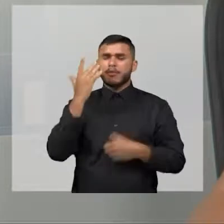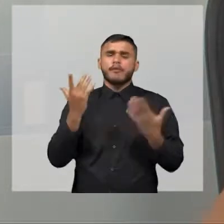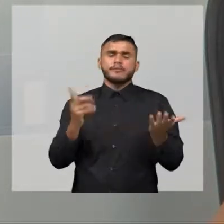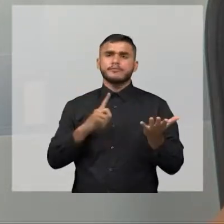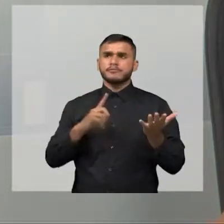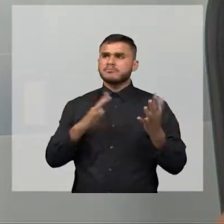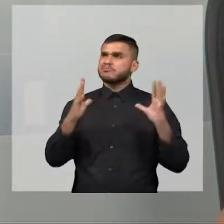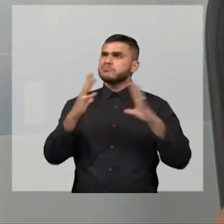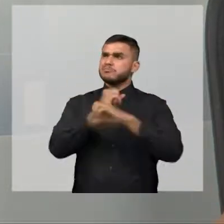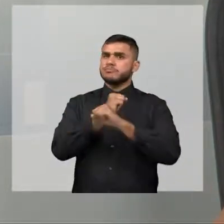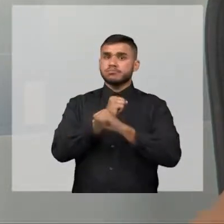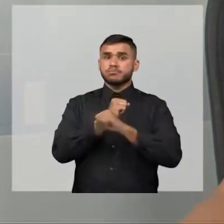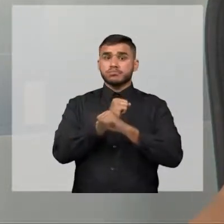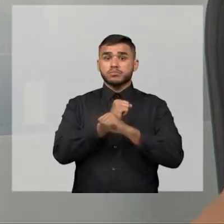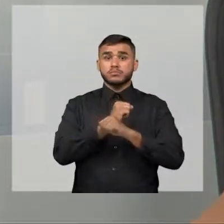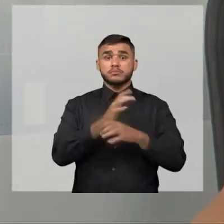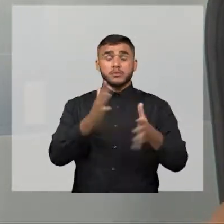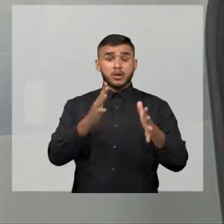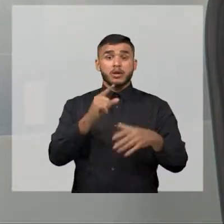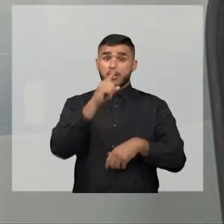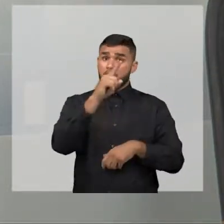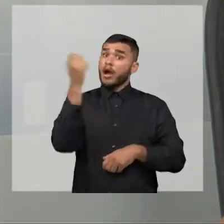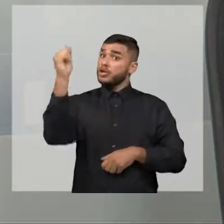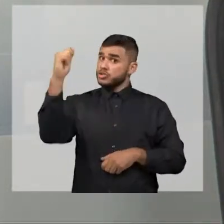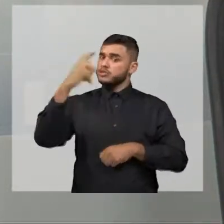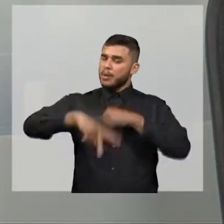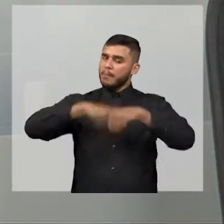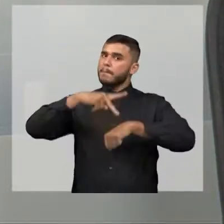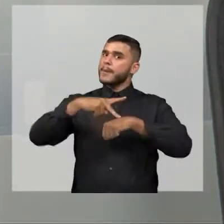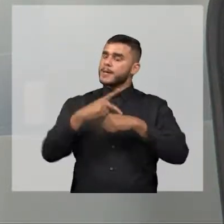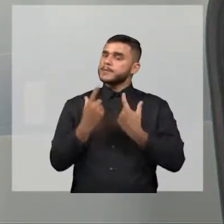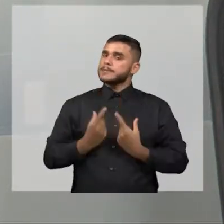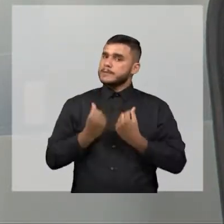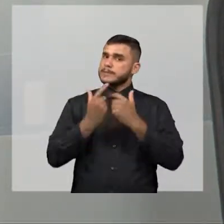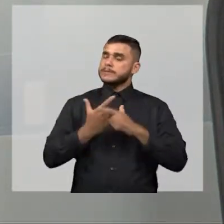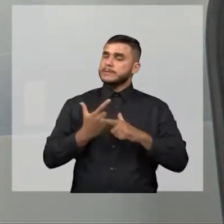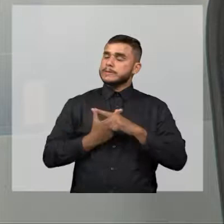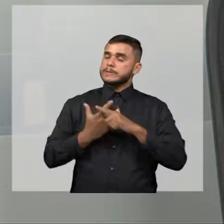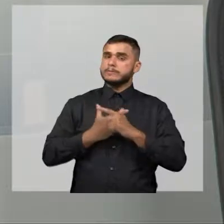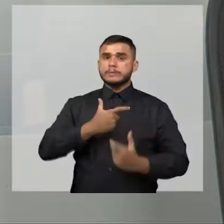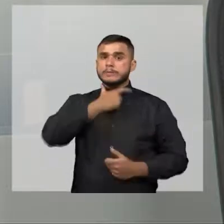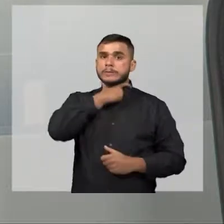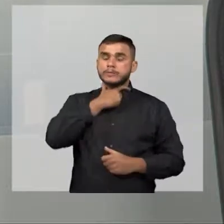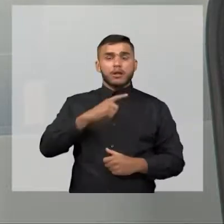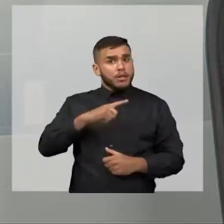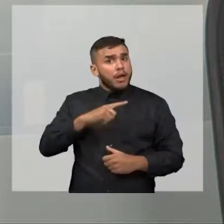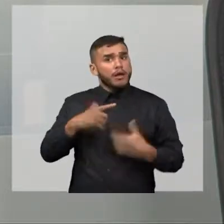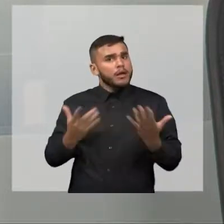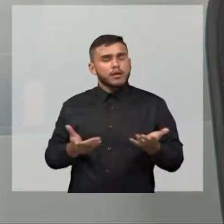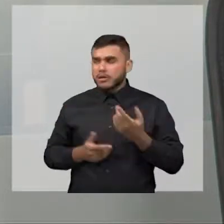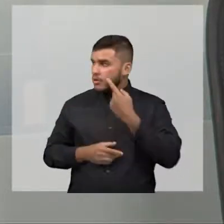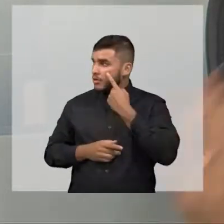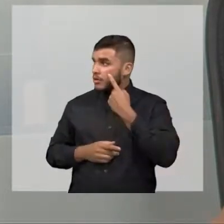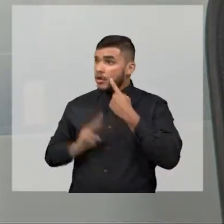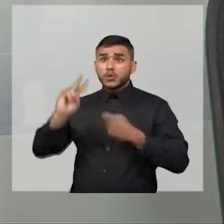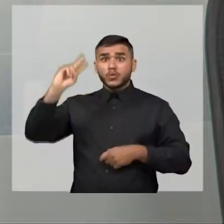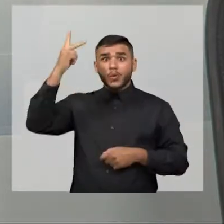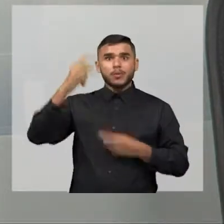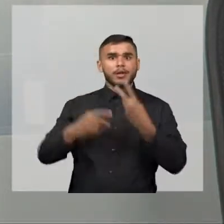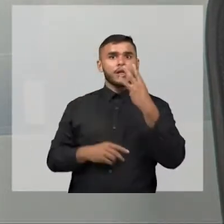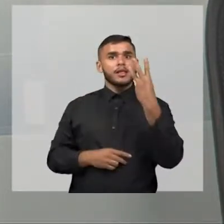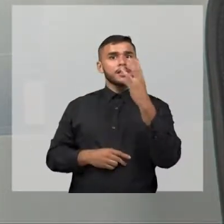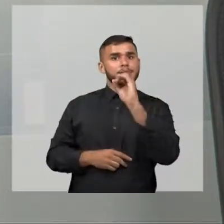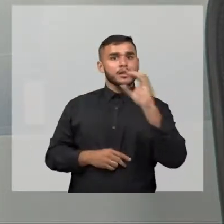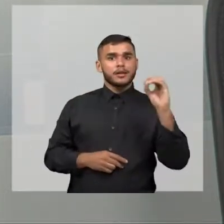fizer esse cálculo per capita, e a Argentina também é um país que está numa situação também muito difícil. É exatamente o dobro do